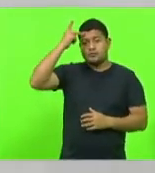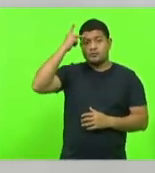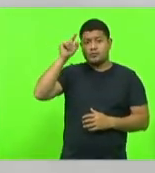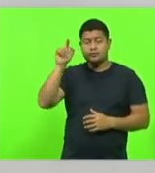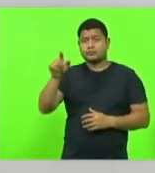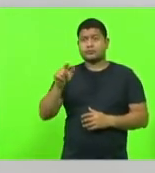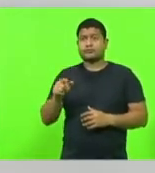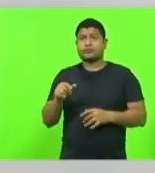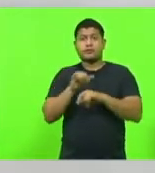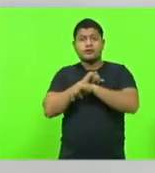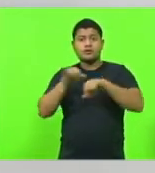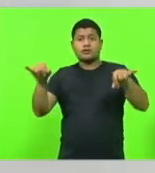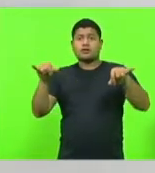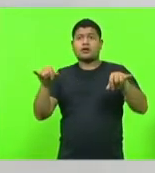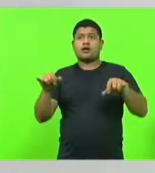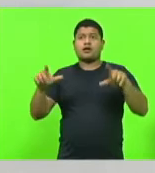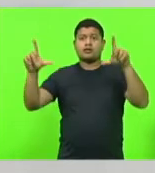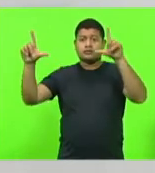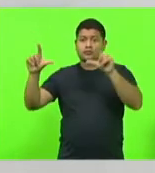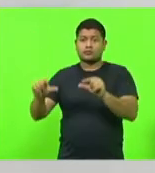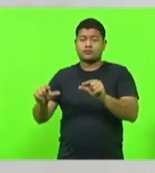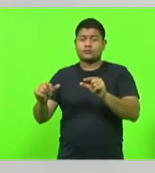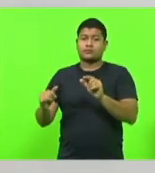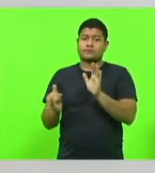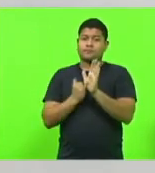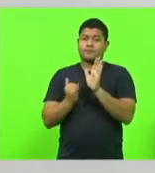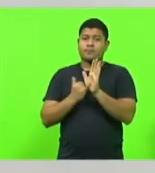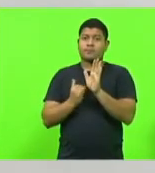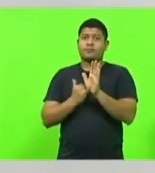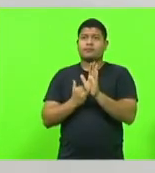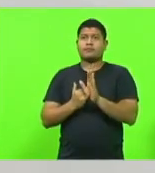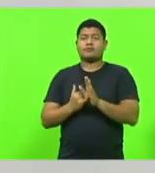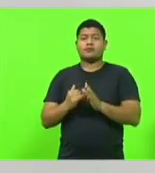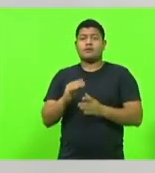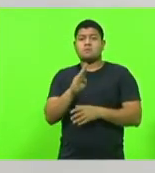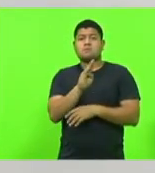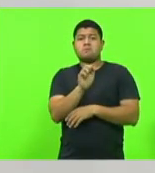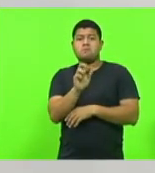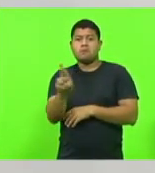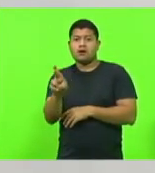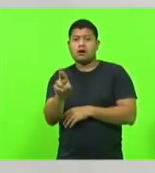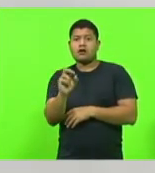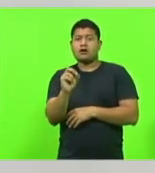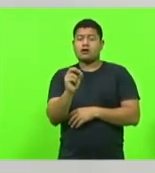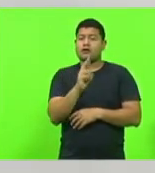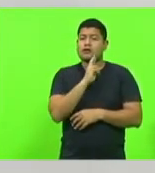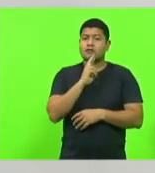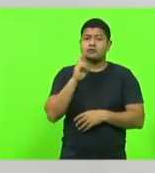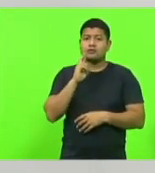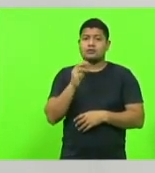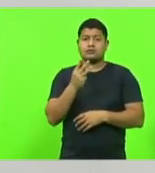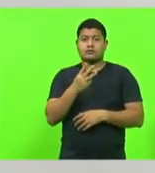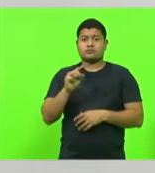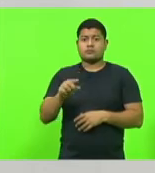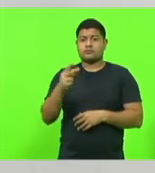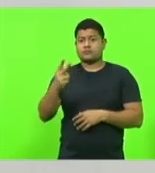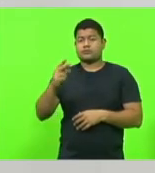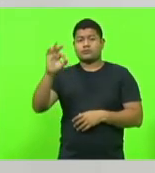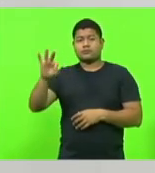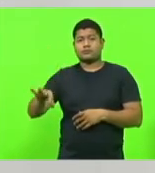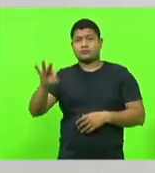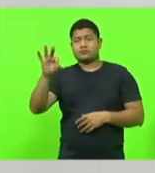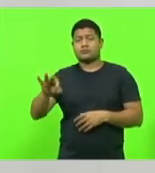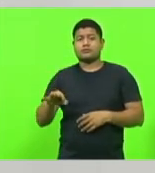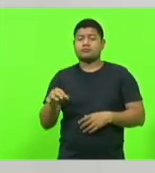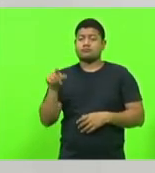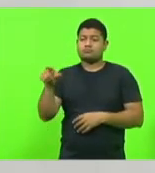de anunciar a redução dos impostos sobre bares e restaurantes em 3,2%. Lá no Rio Grande do Sul,